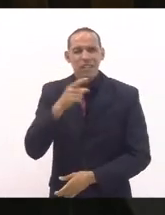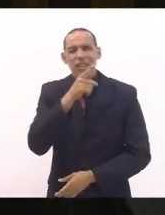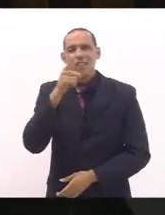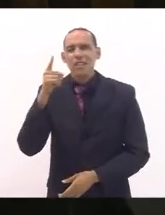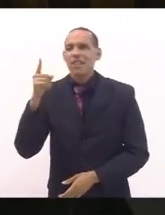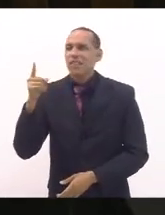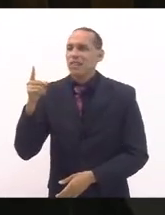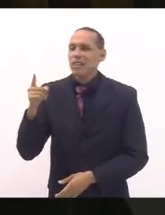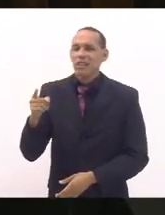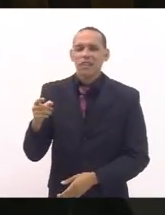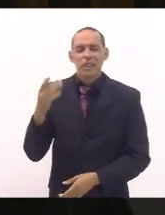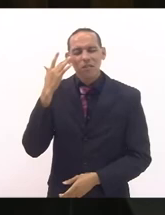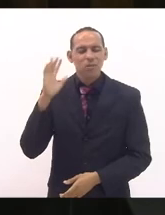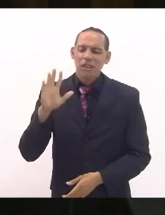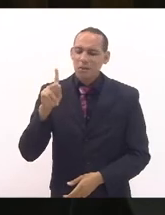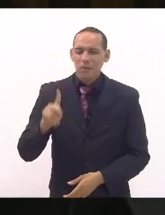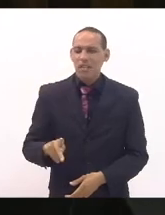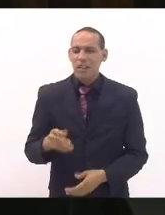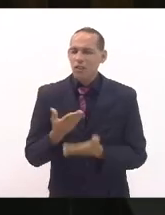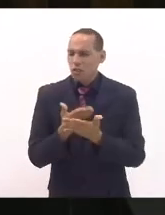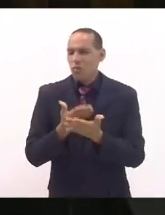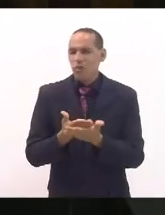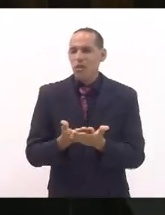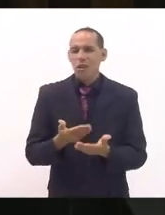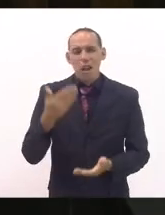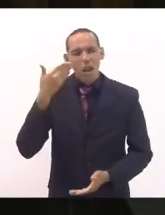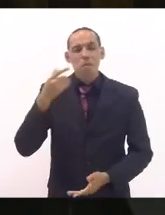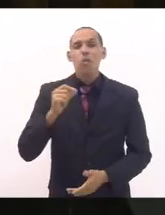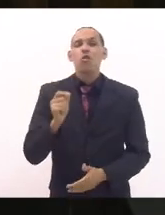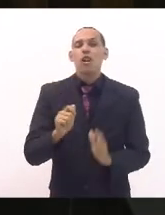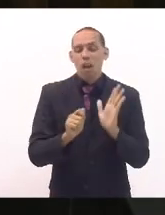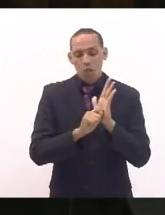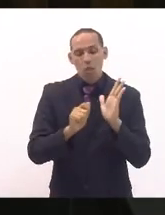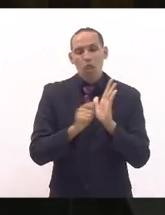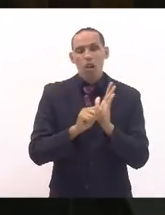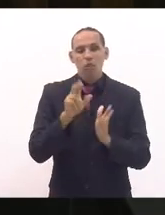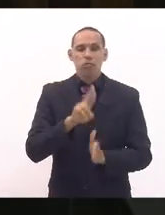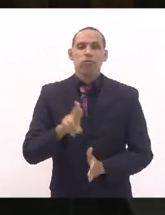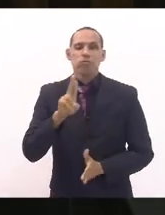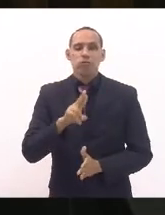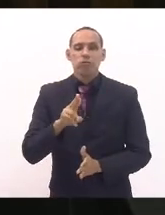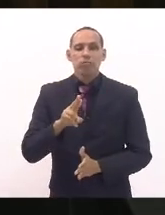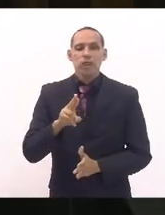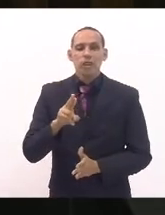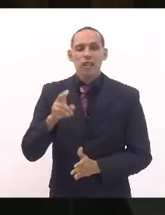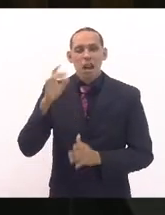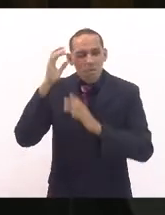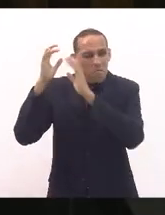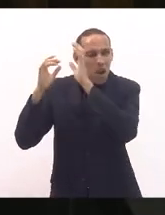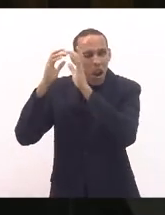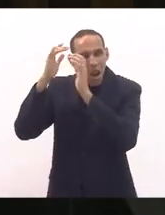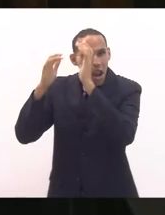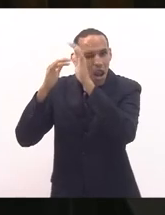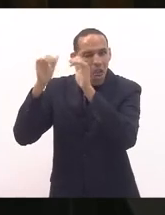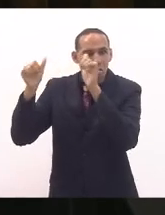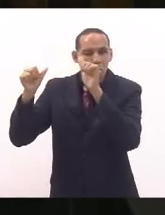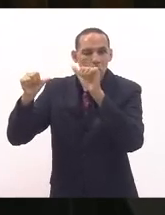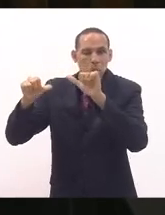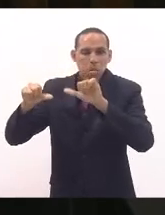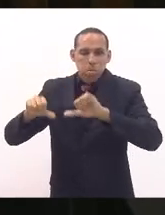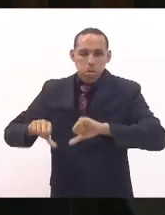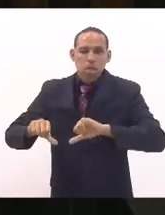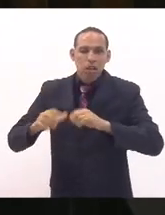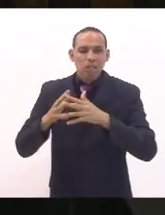turma. Eu não sei, presidente, há muitos estudos que falam que o consumo de drogas acaba atrapalhando o cérebro das pessoas,